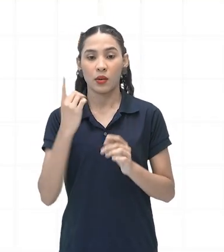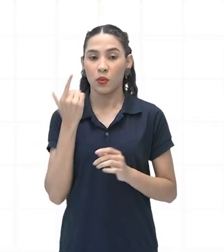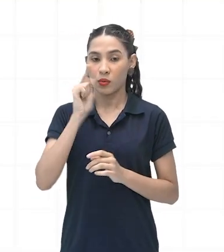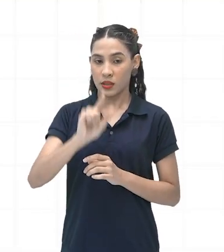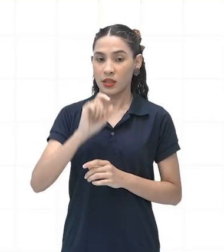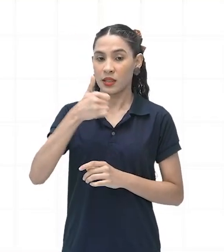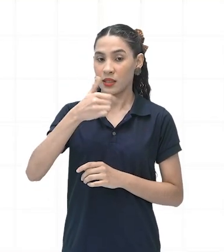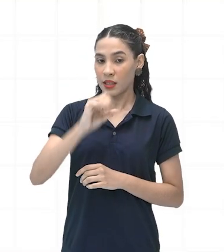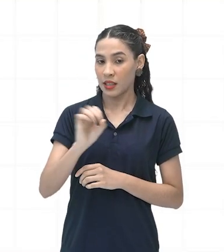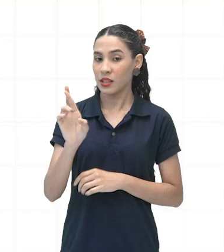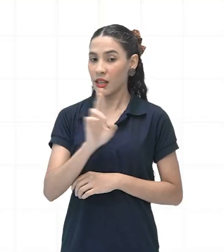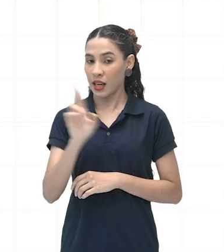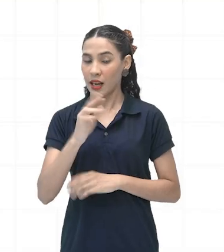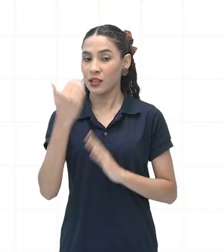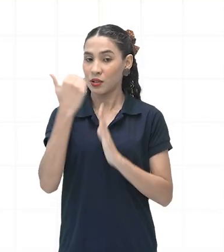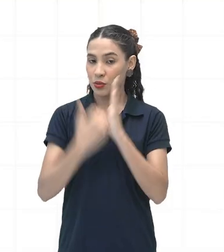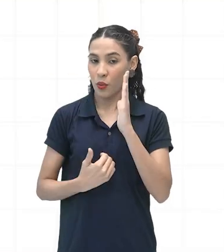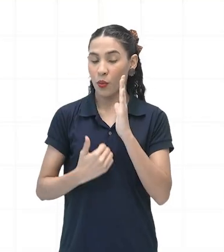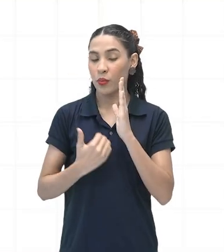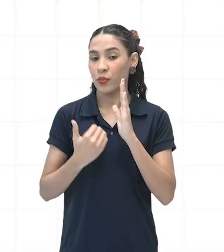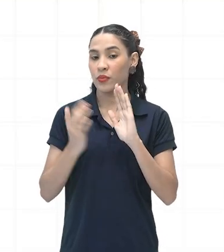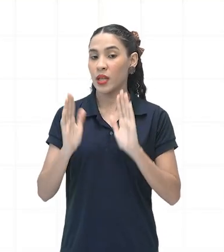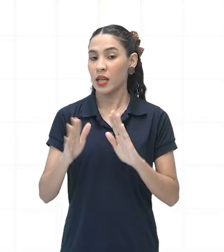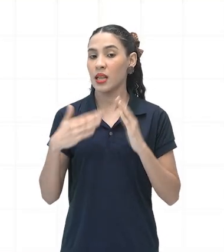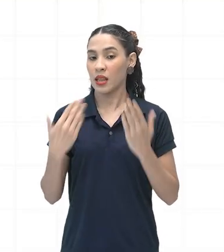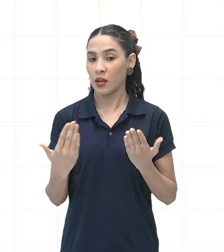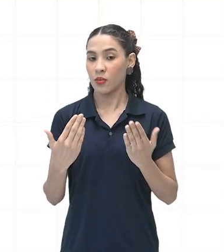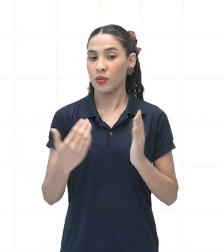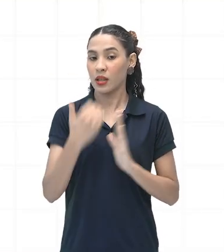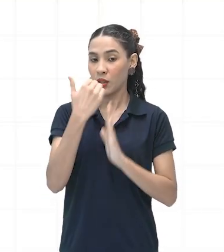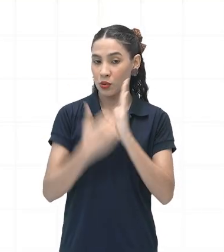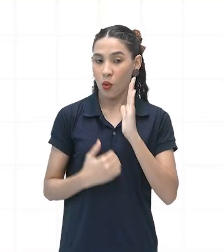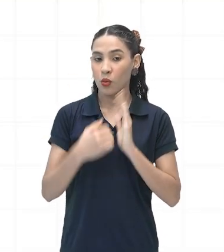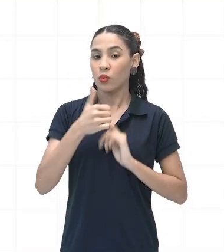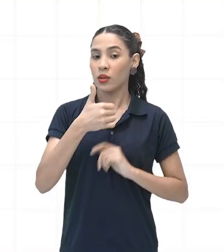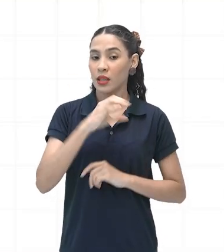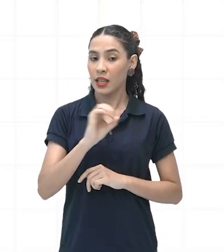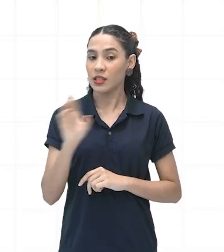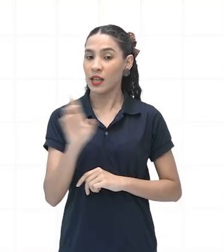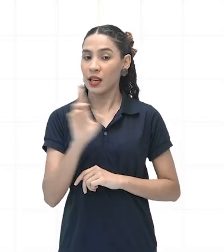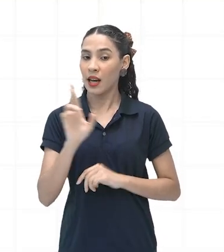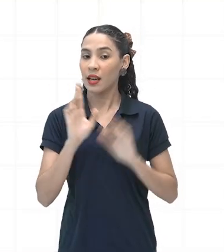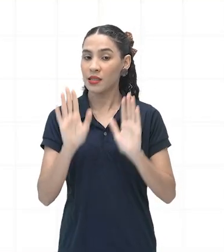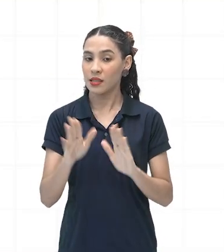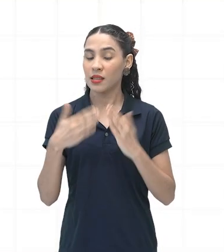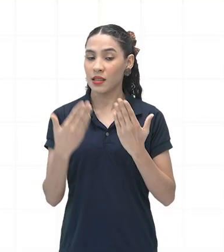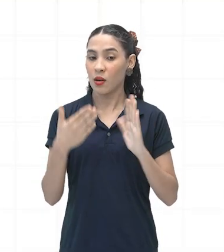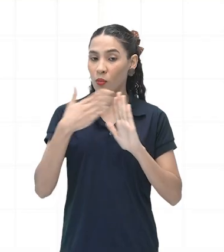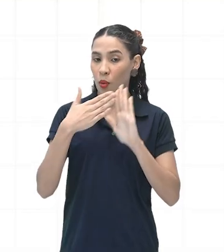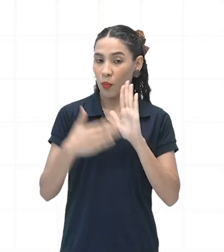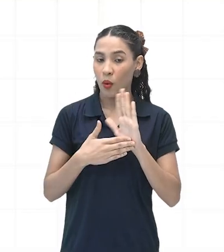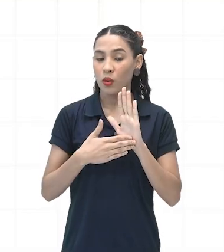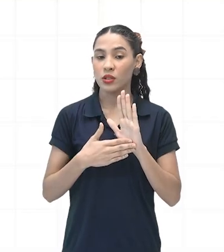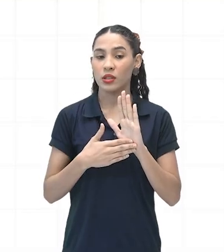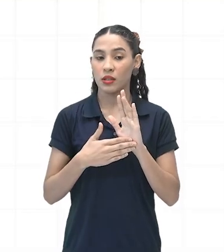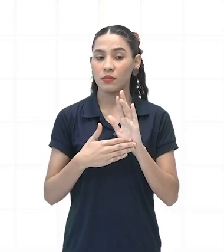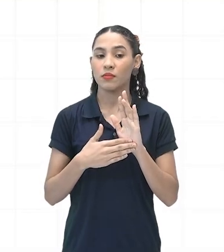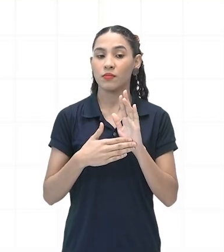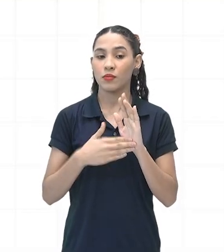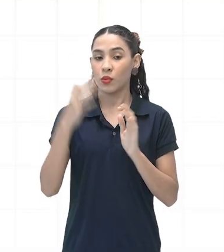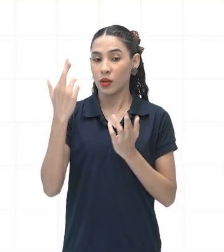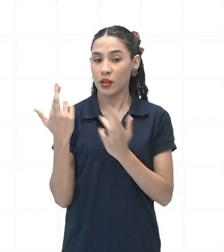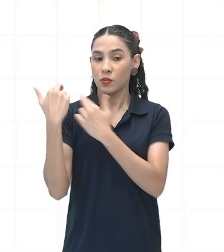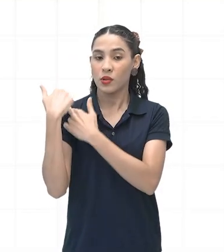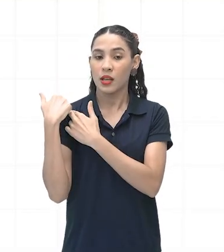ter um valor de R$10 de desconto, ou seja, o desconto é de R$10. Então, na proposta do vendedor,